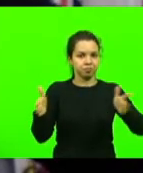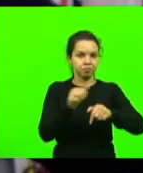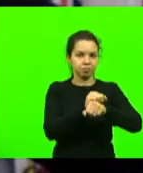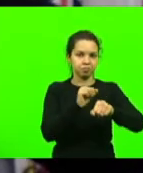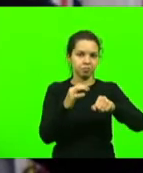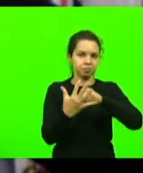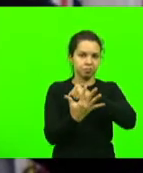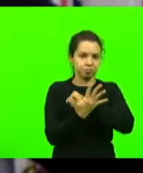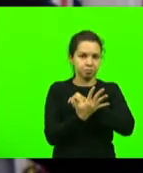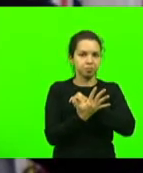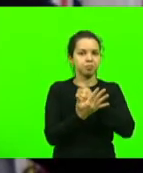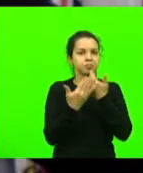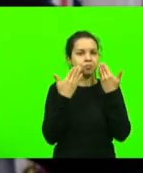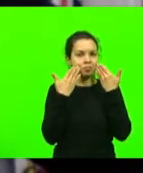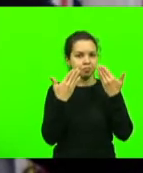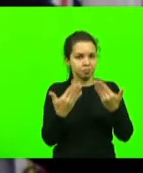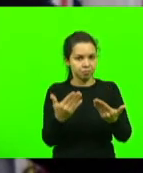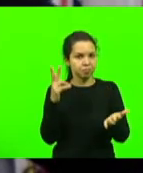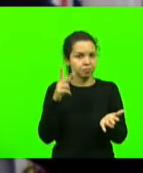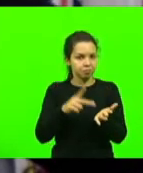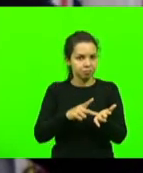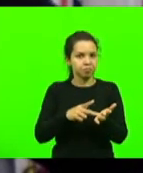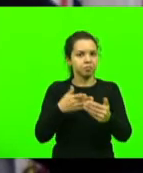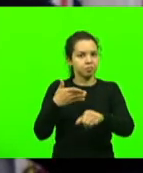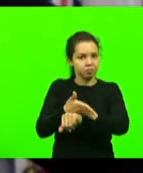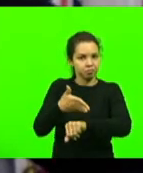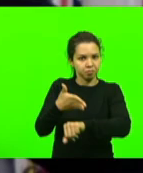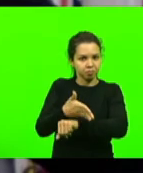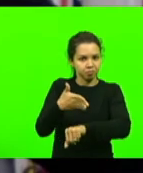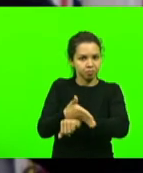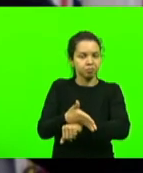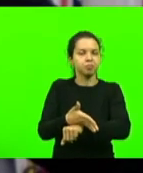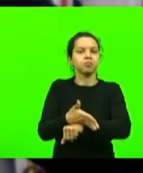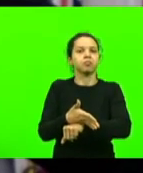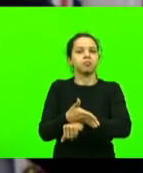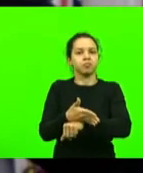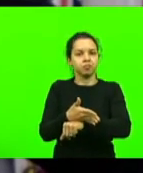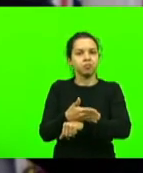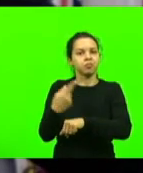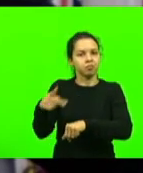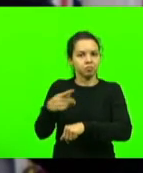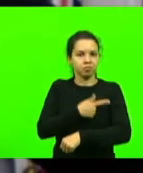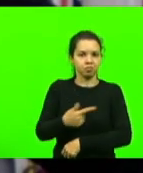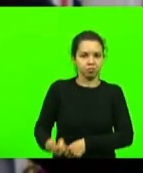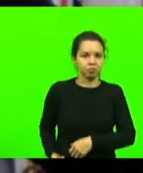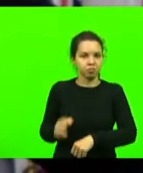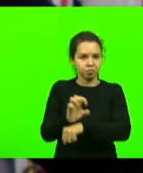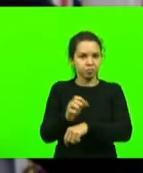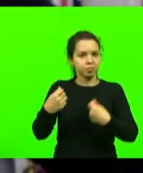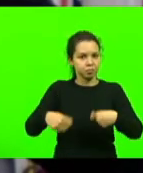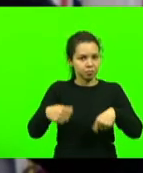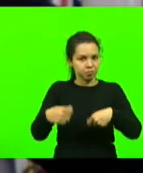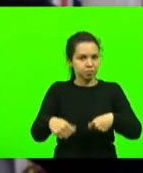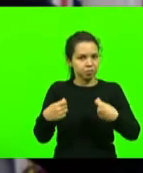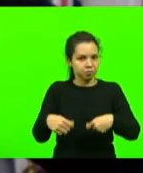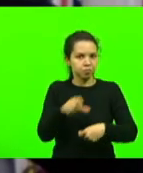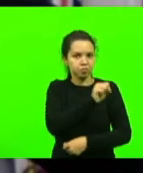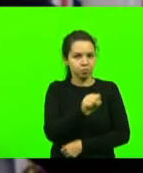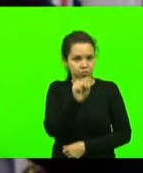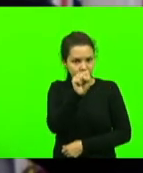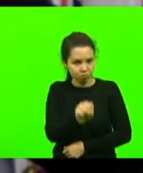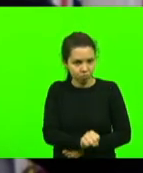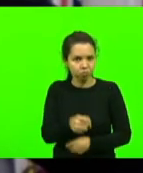tem mostrado claramente a necessidade de atuação e medidas do Estado de Sistema Único de Saúde as